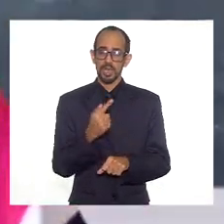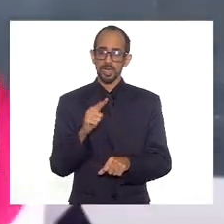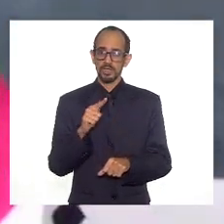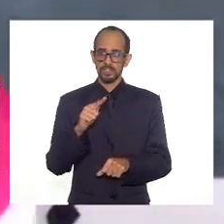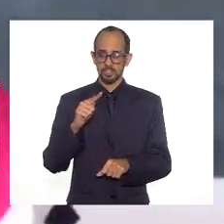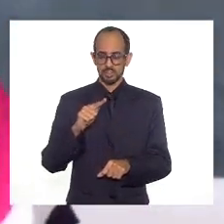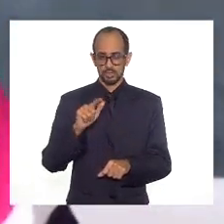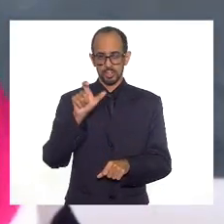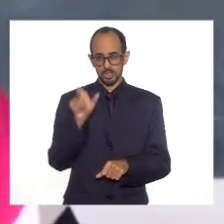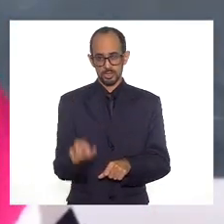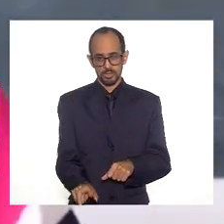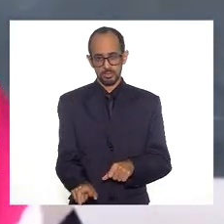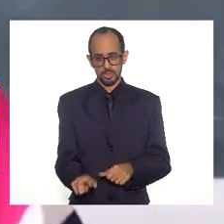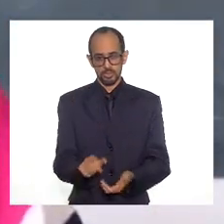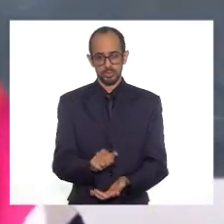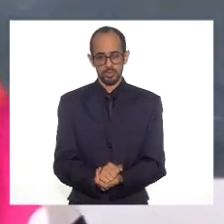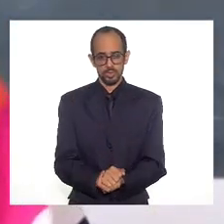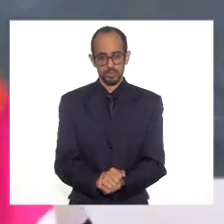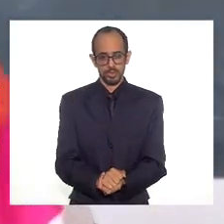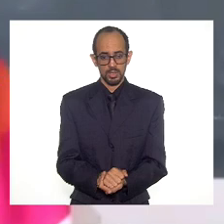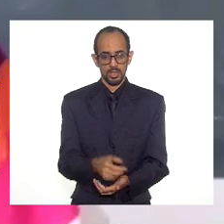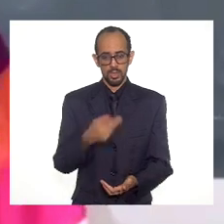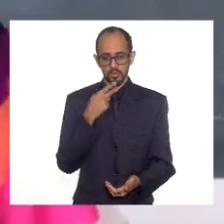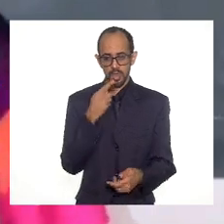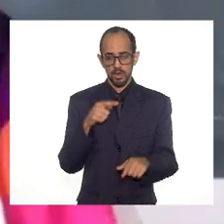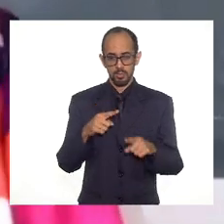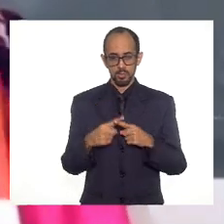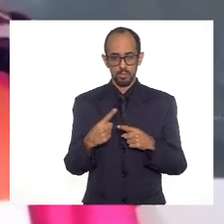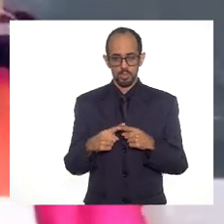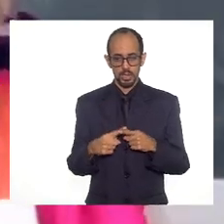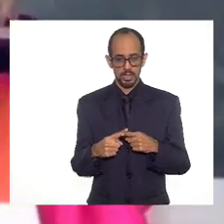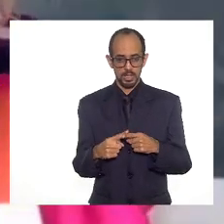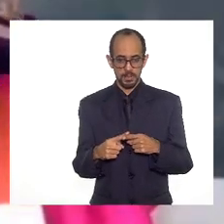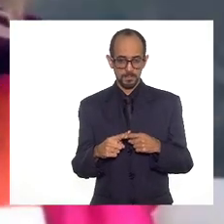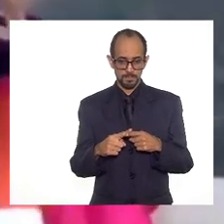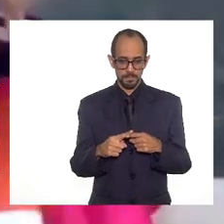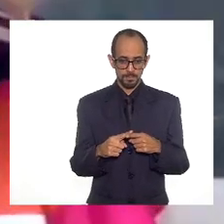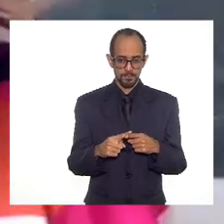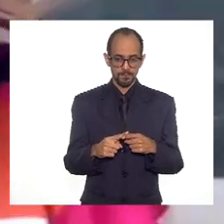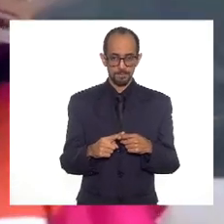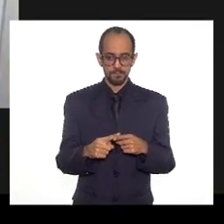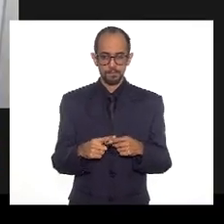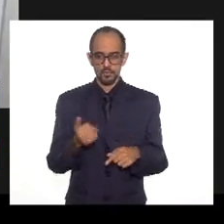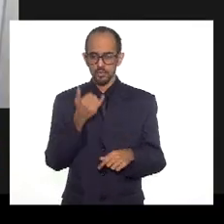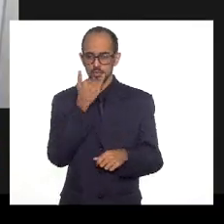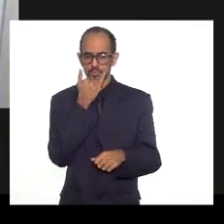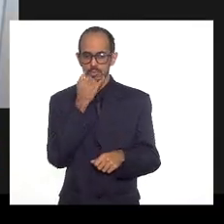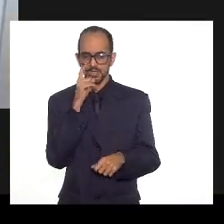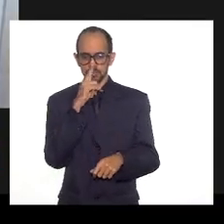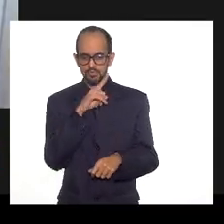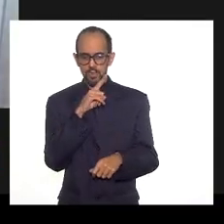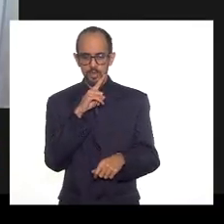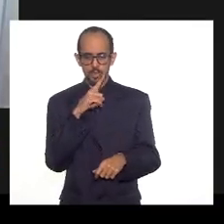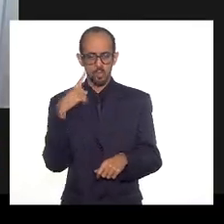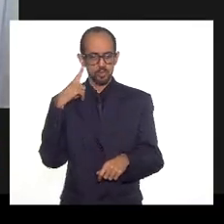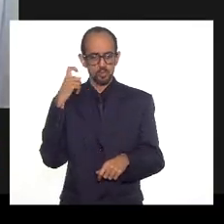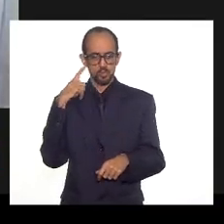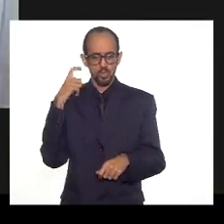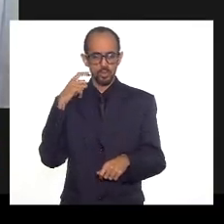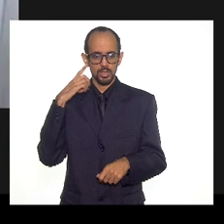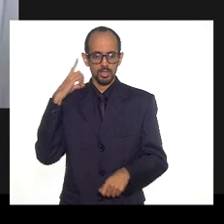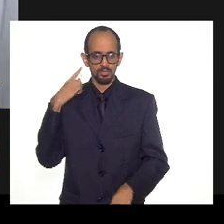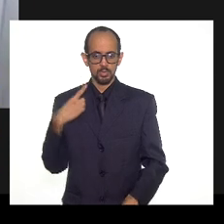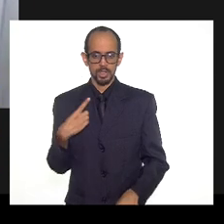pessoas. Digo isso, senhora presidenta, porque recentemente, para desviar o foco da operação mais desastrosa